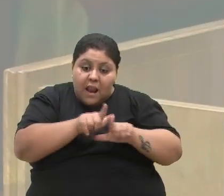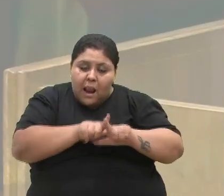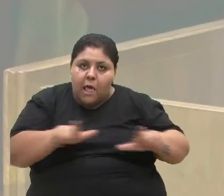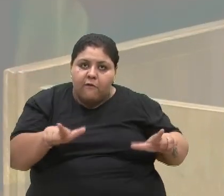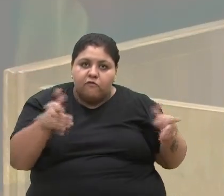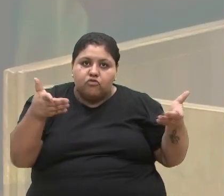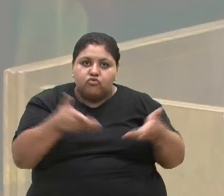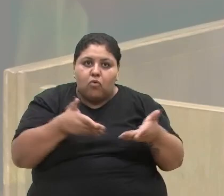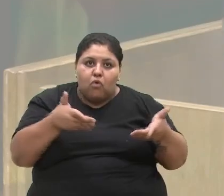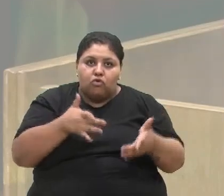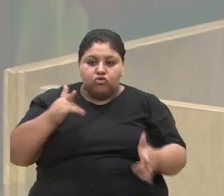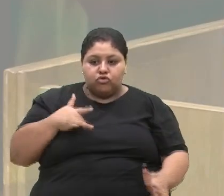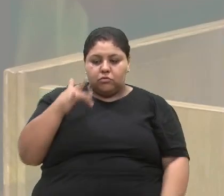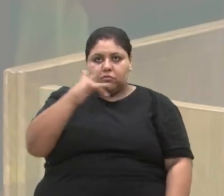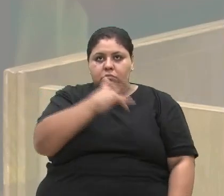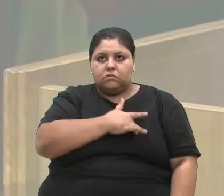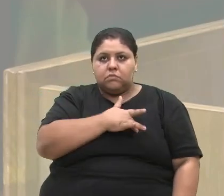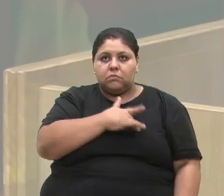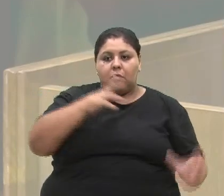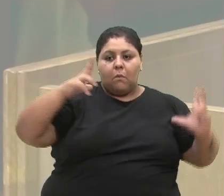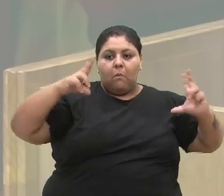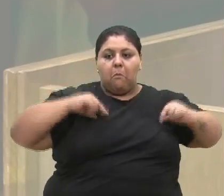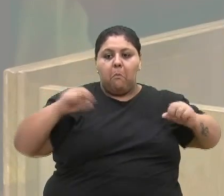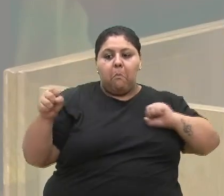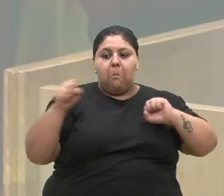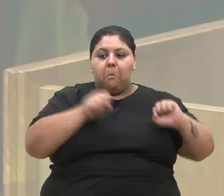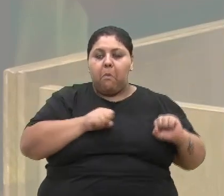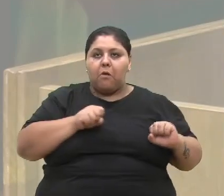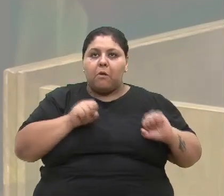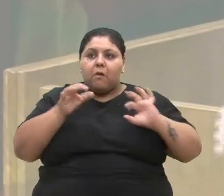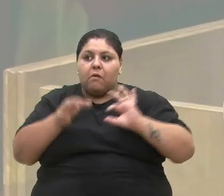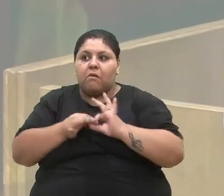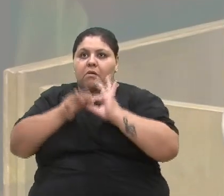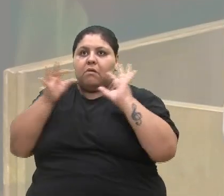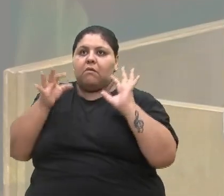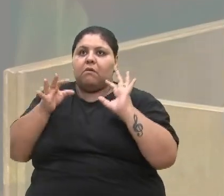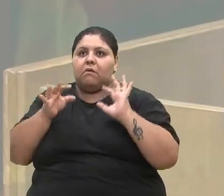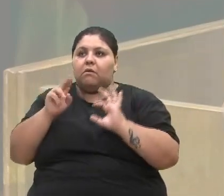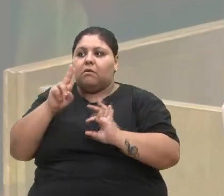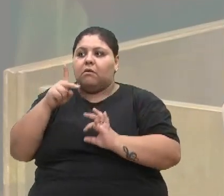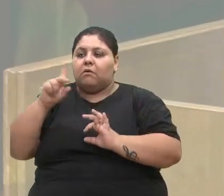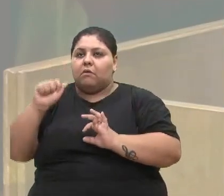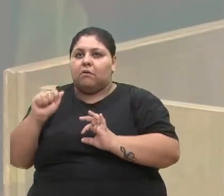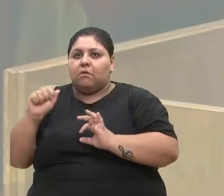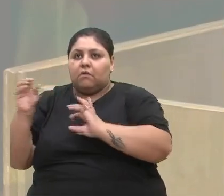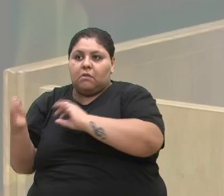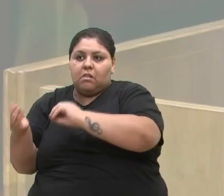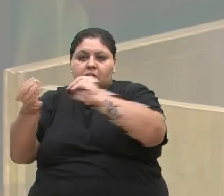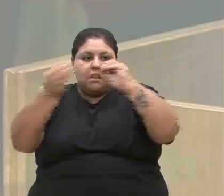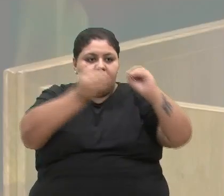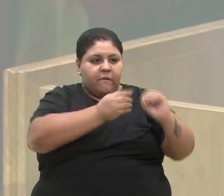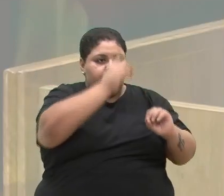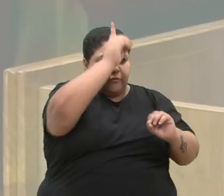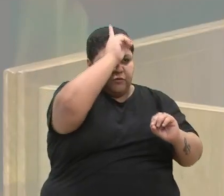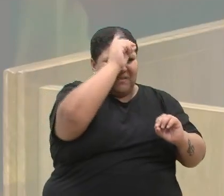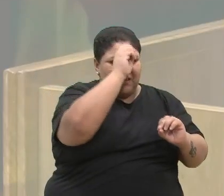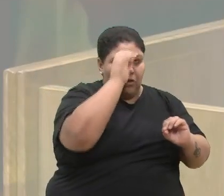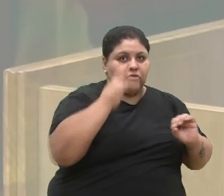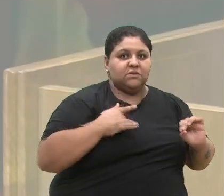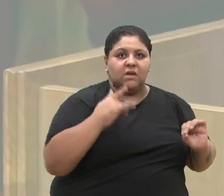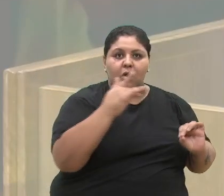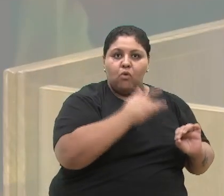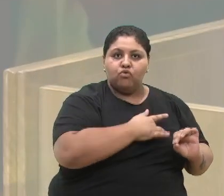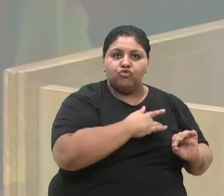um hospital particular, que nós possamos desafogar os leitos das UPAs e levar para o Hospital Saúde. Faz